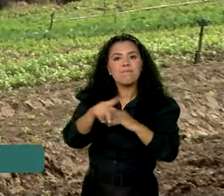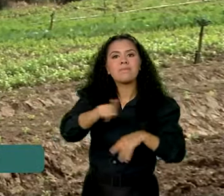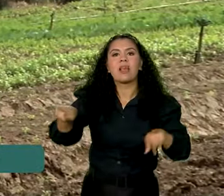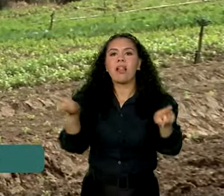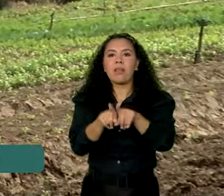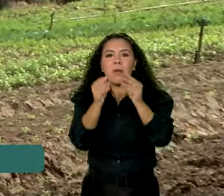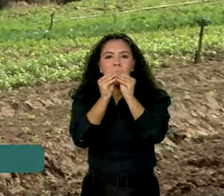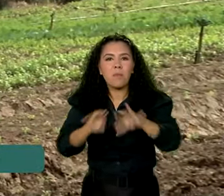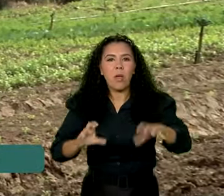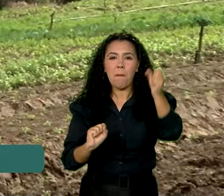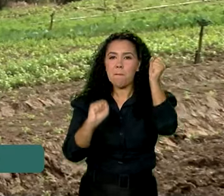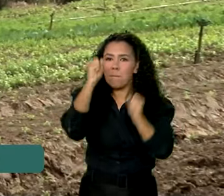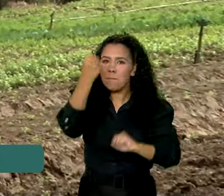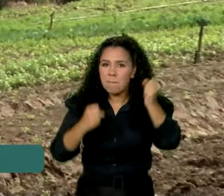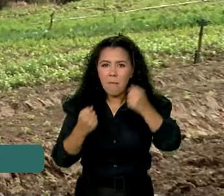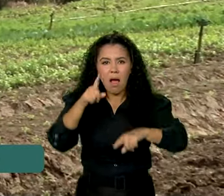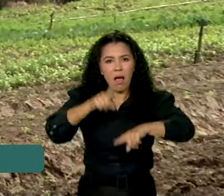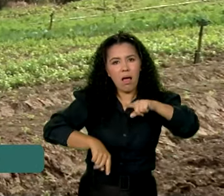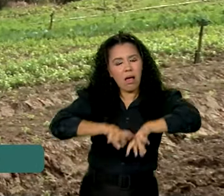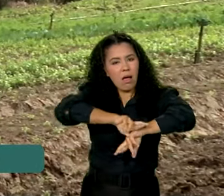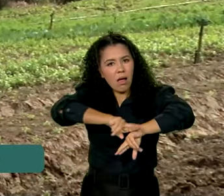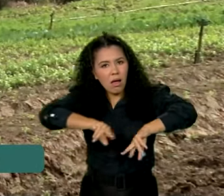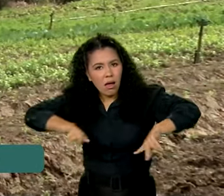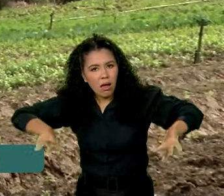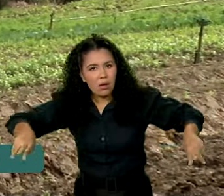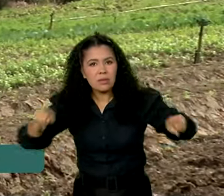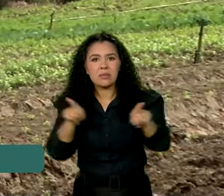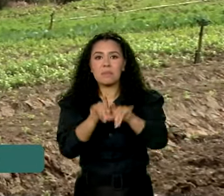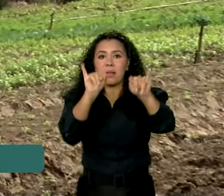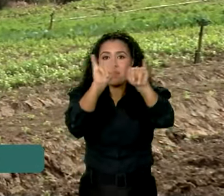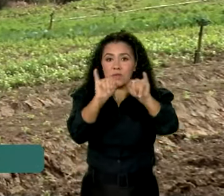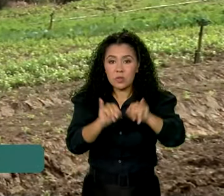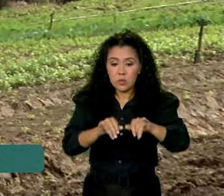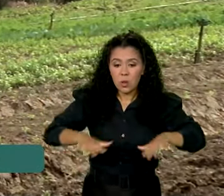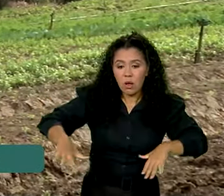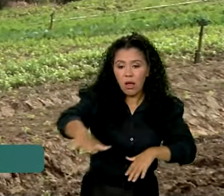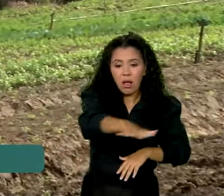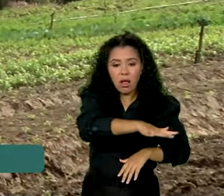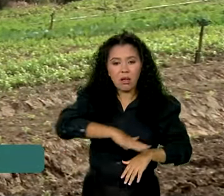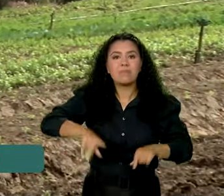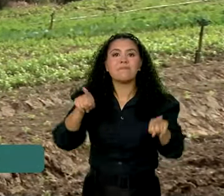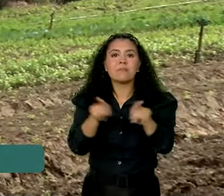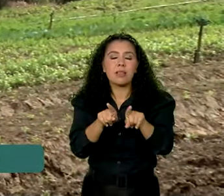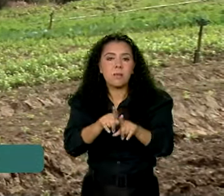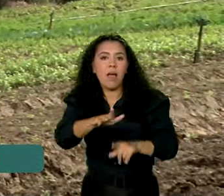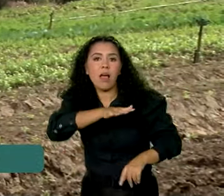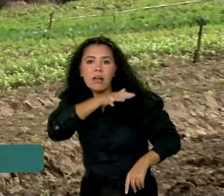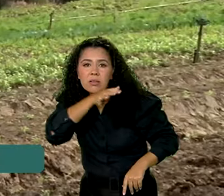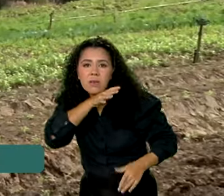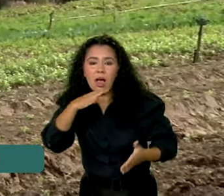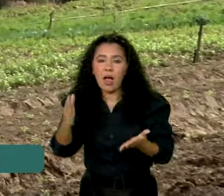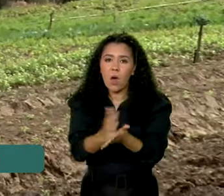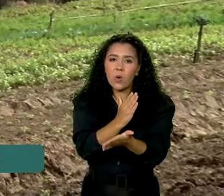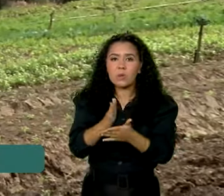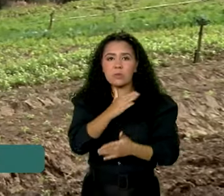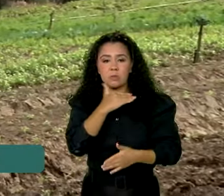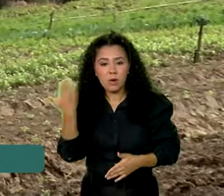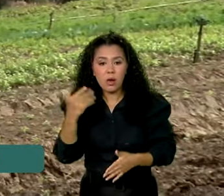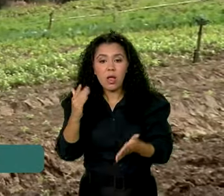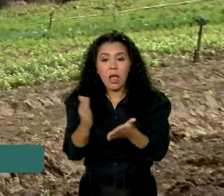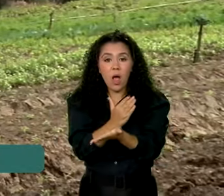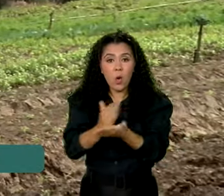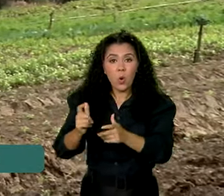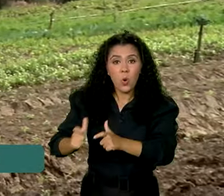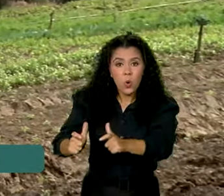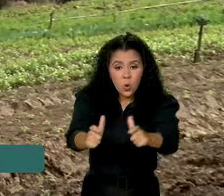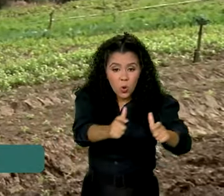maquinários, ferramentas, insumos, infraestrutura, até animais. Em alguns locais, como aqui, já